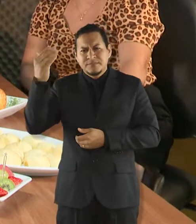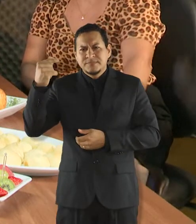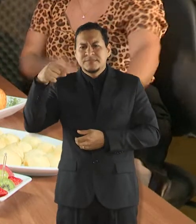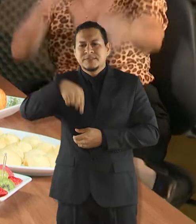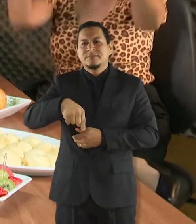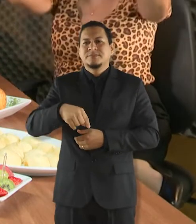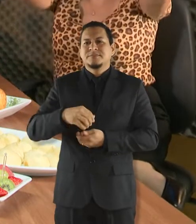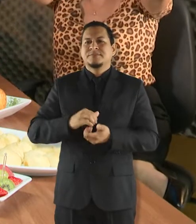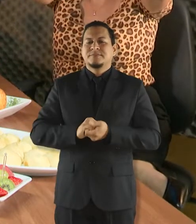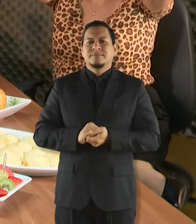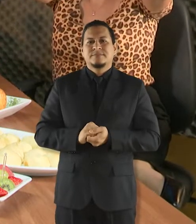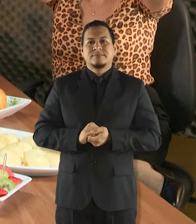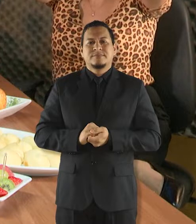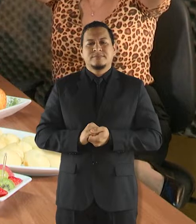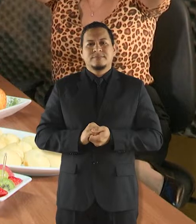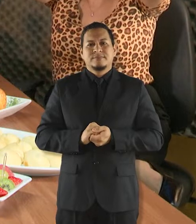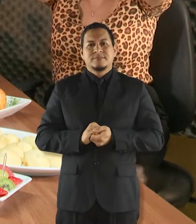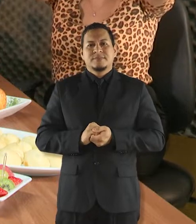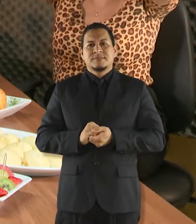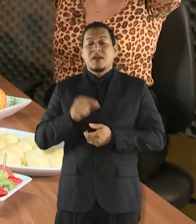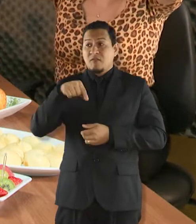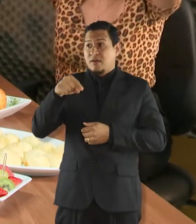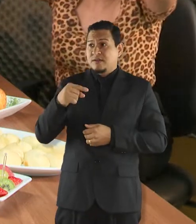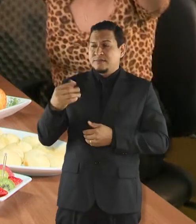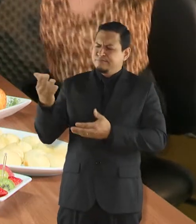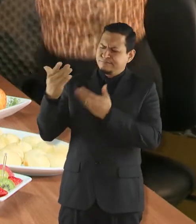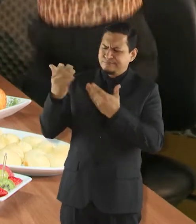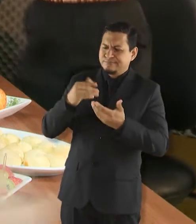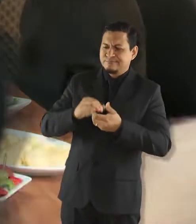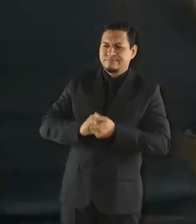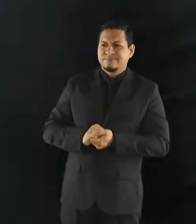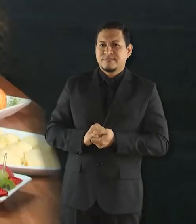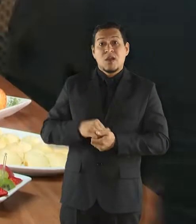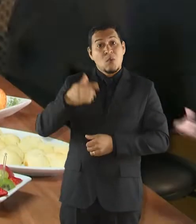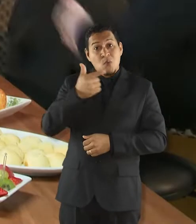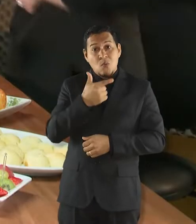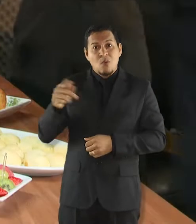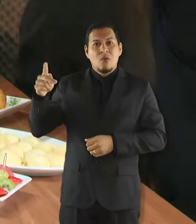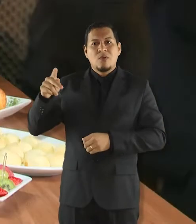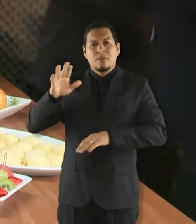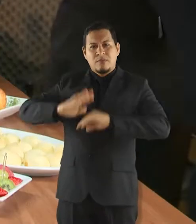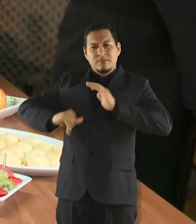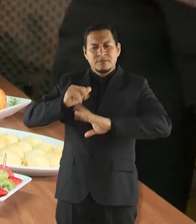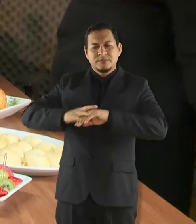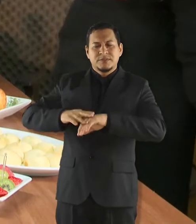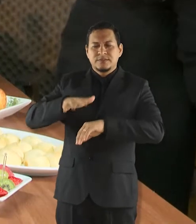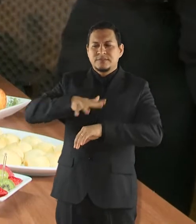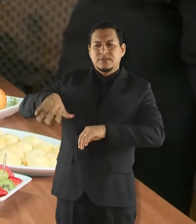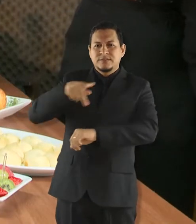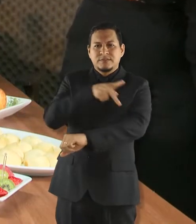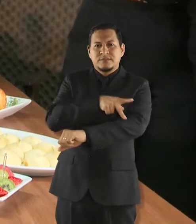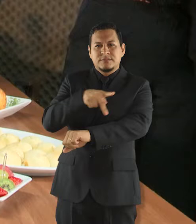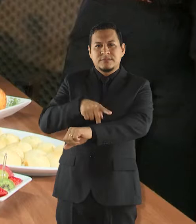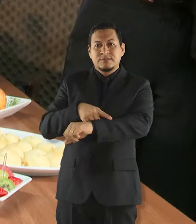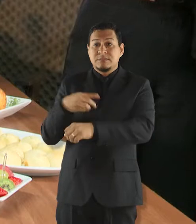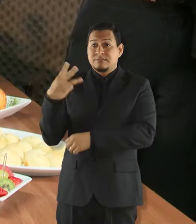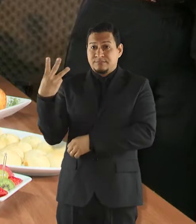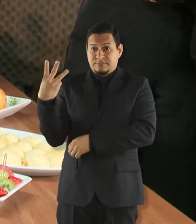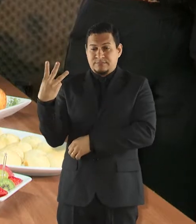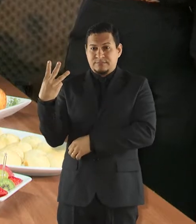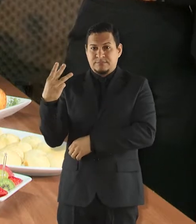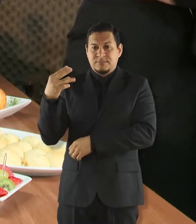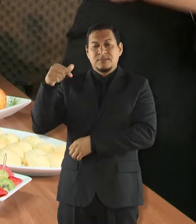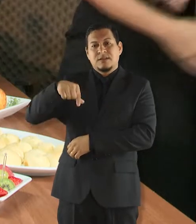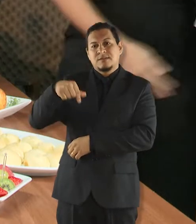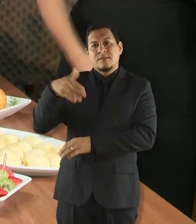Entra aqui. Bora. Vem aqui, minha amada. Outra pedagoga. Aqui, ó. Só pedagoga. 3